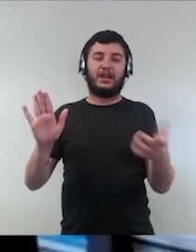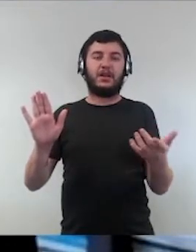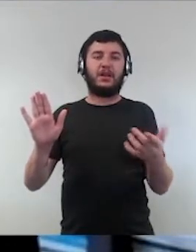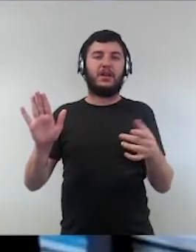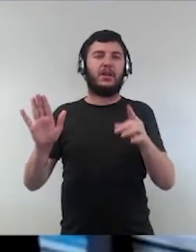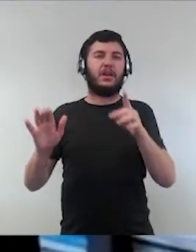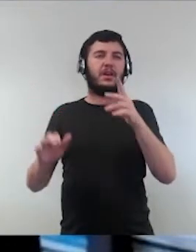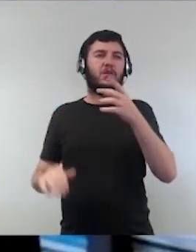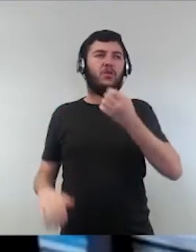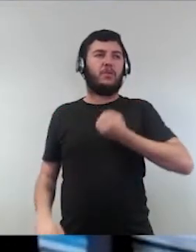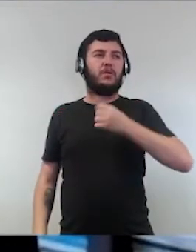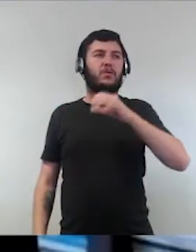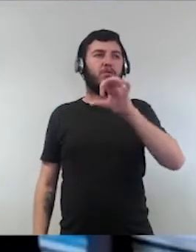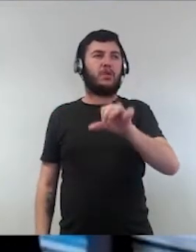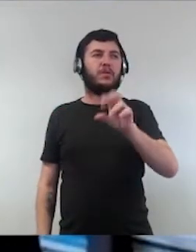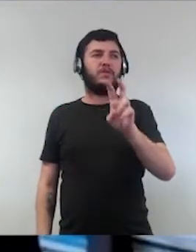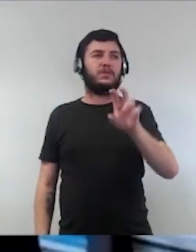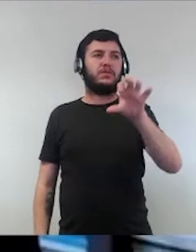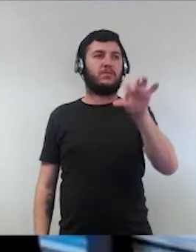959, salvo engano, ela